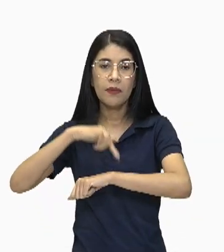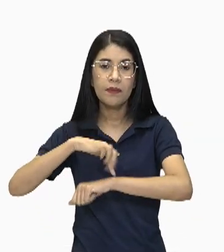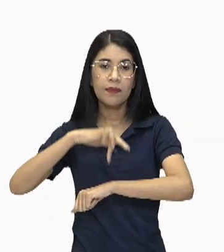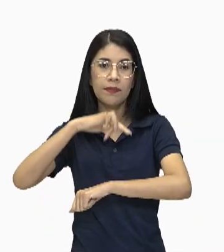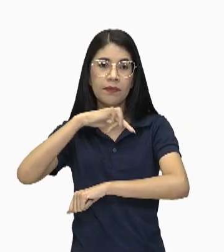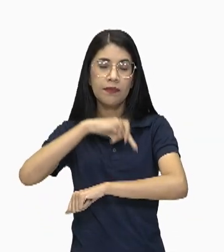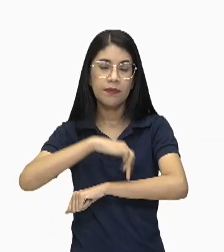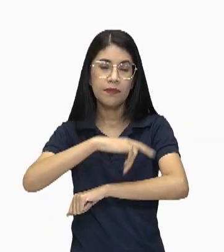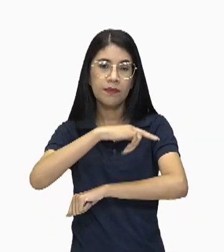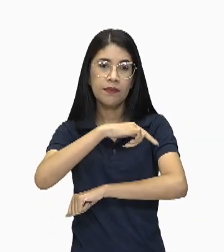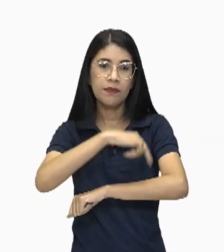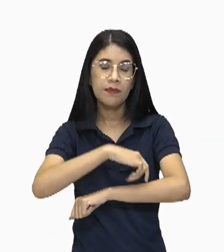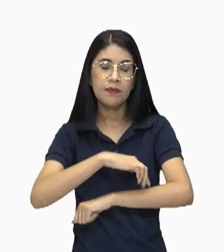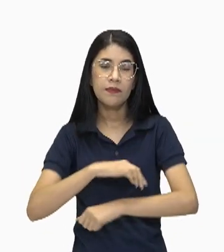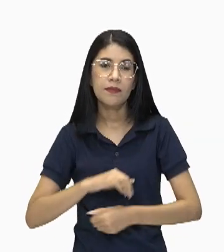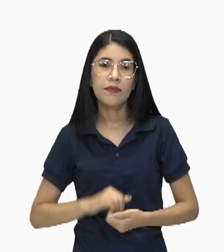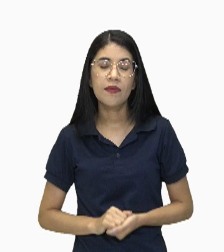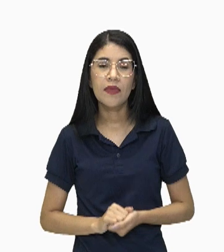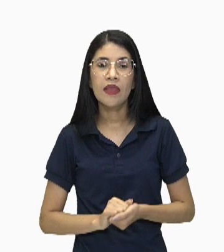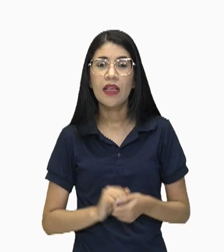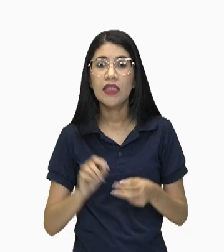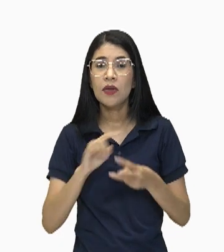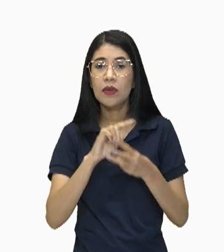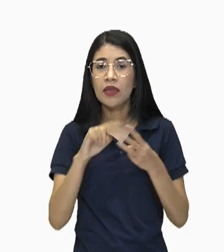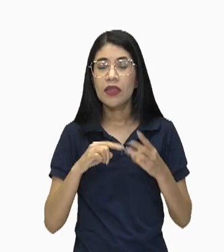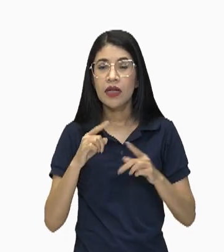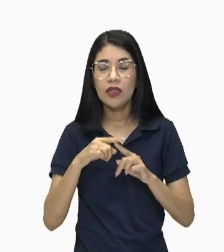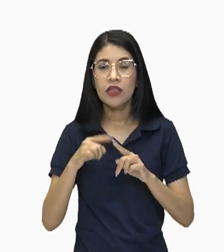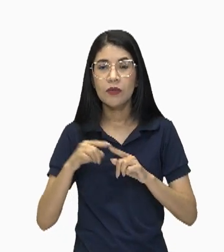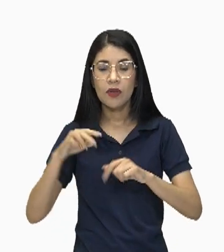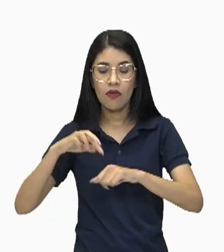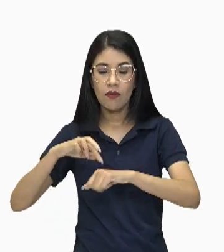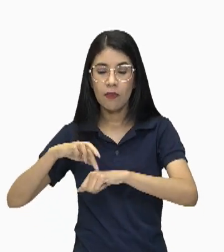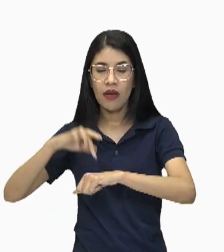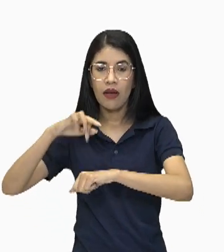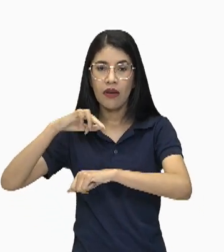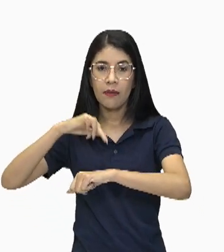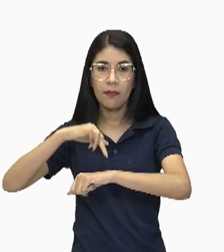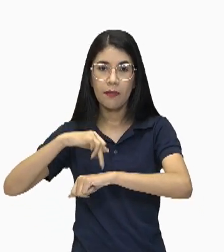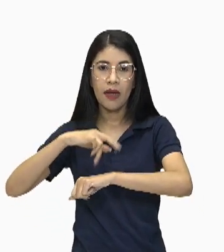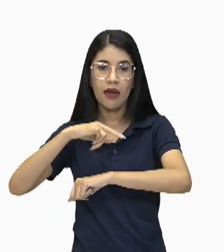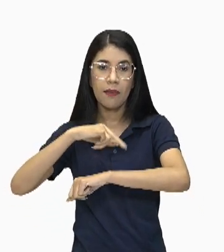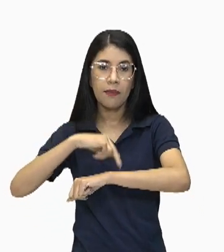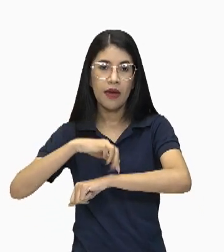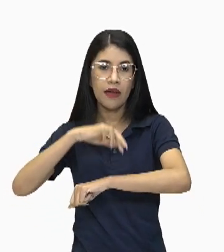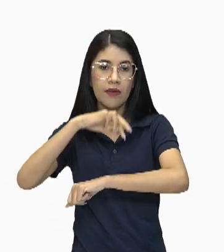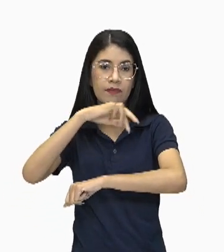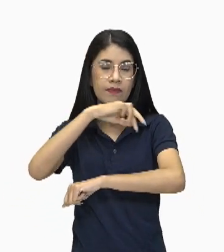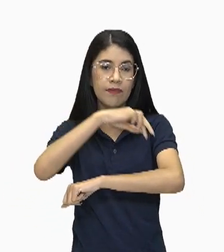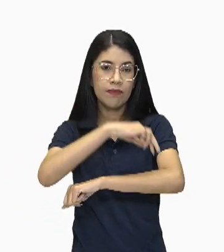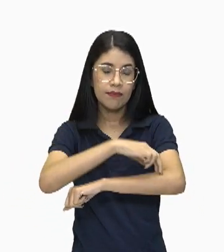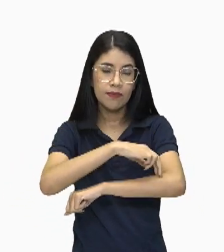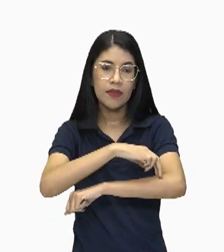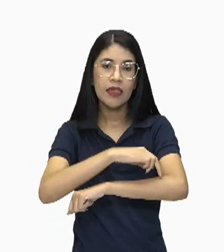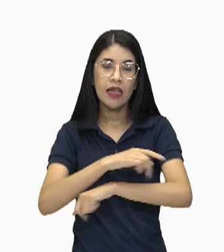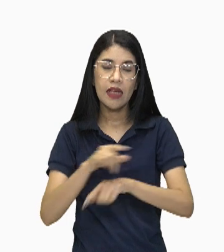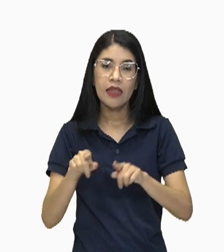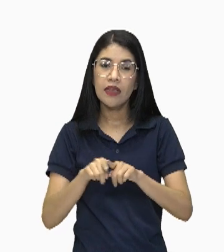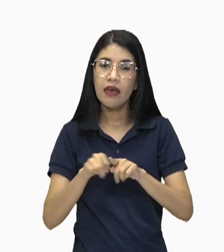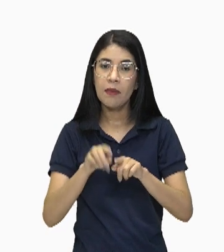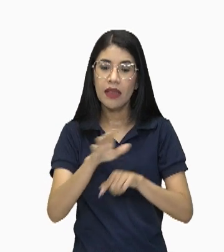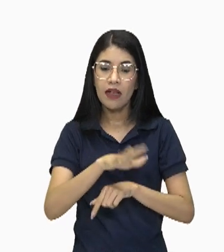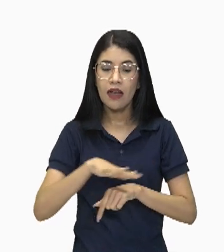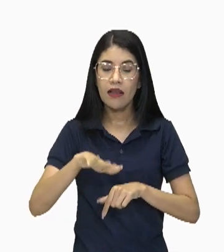salto triplo é uma combinação de 3 saltos sucessivos que terminam com a queda em uma caixa de areia,